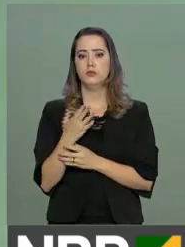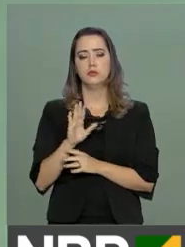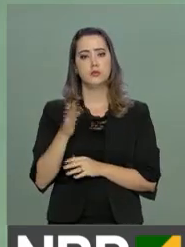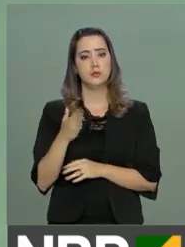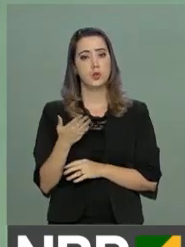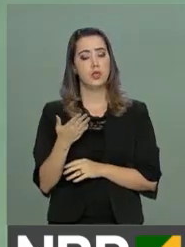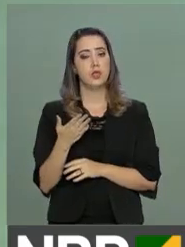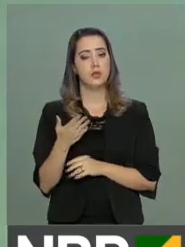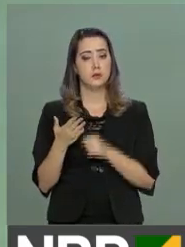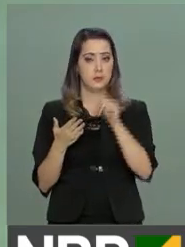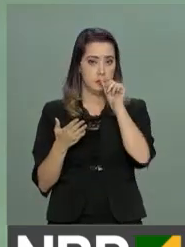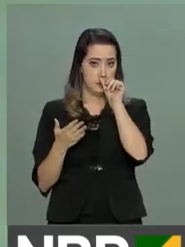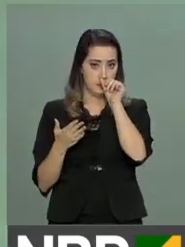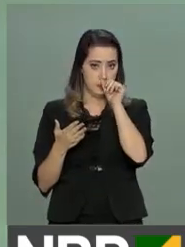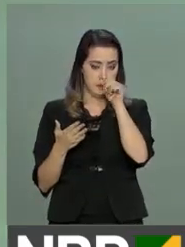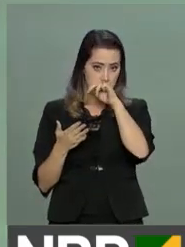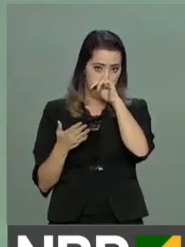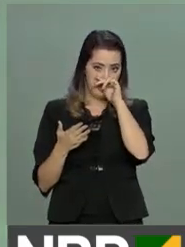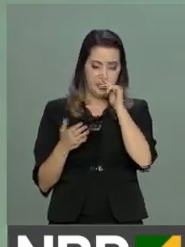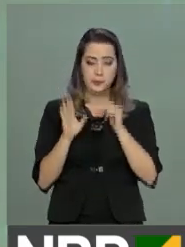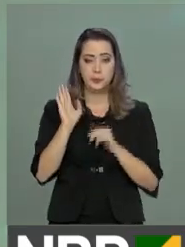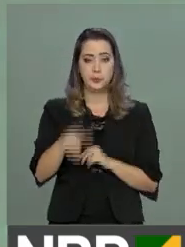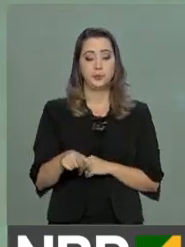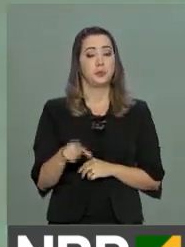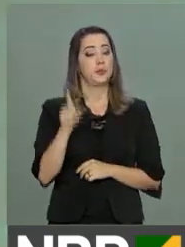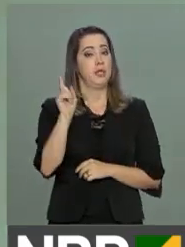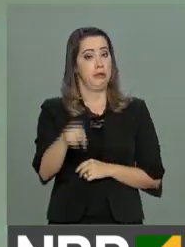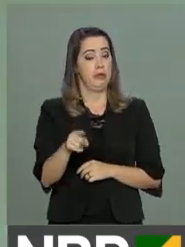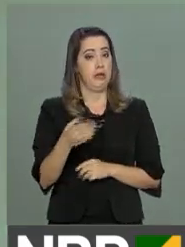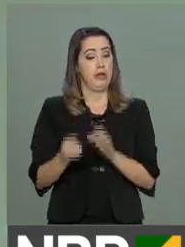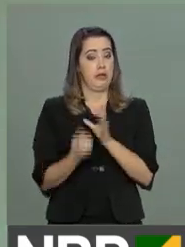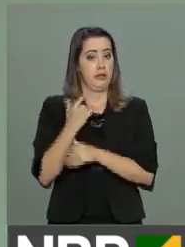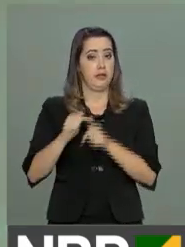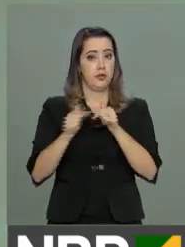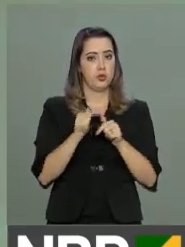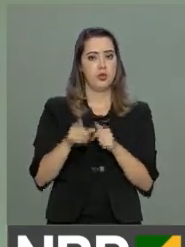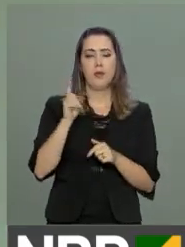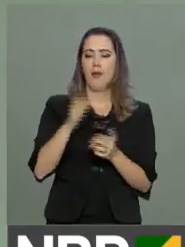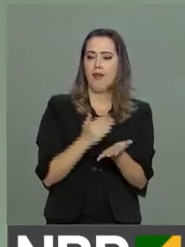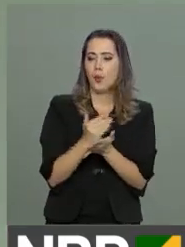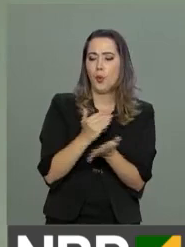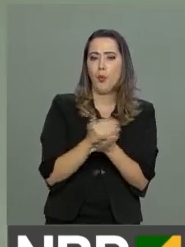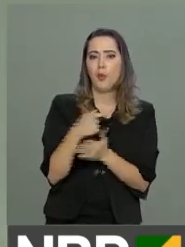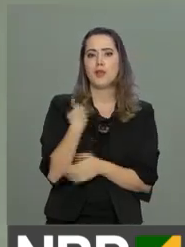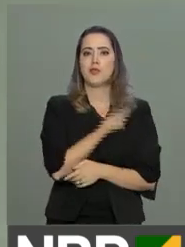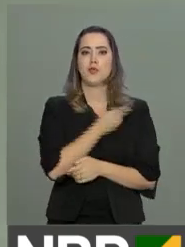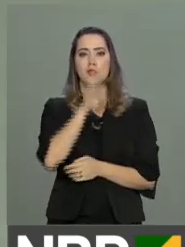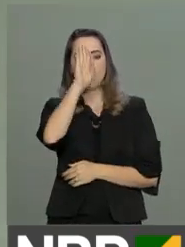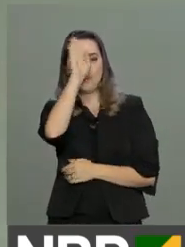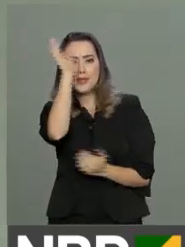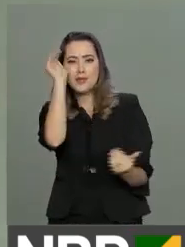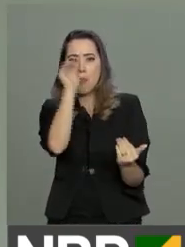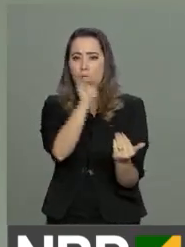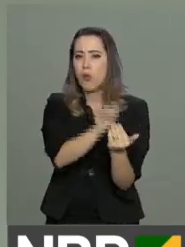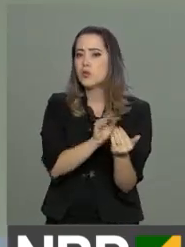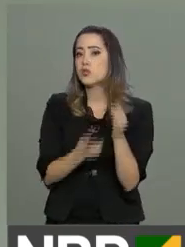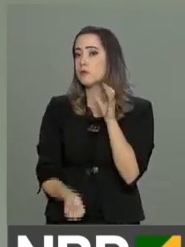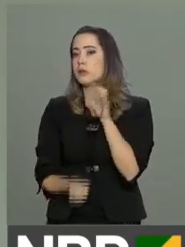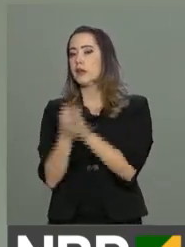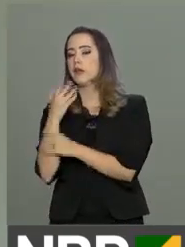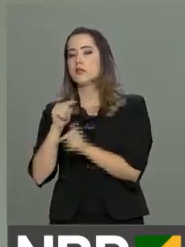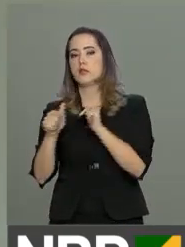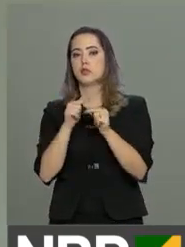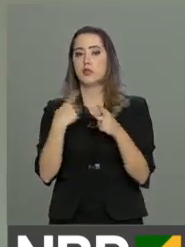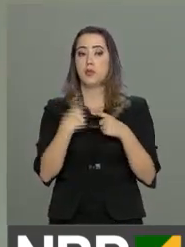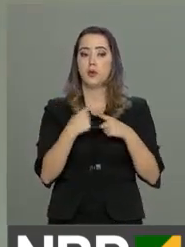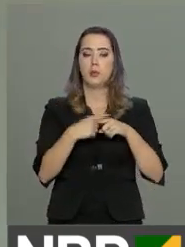de empregos, nós todos sabemos, é, desde a primeira hora, nossa maior prioridade. Aliás, a